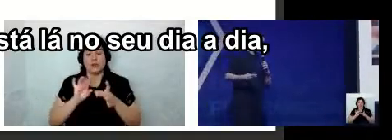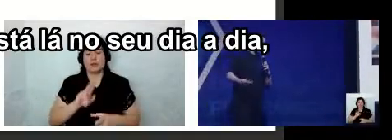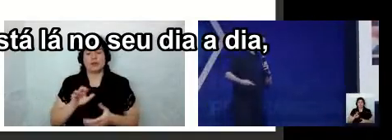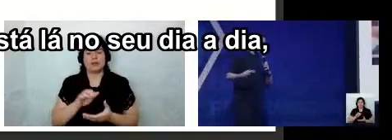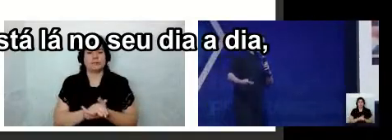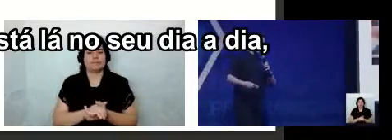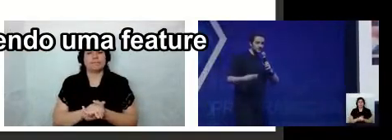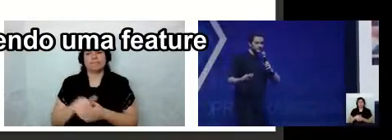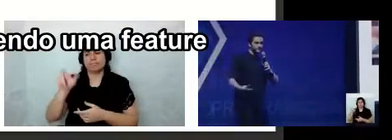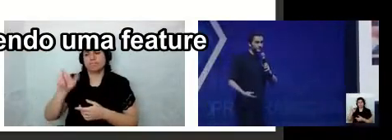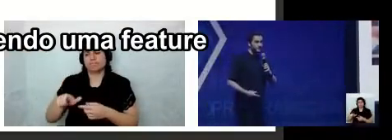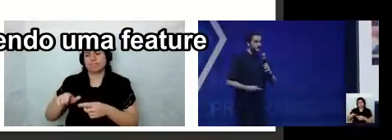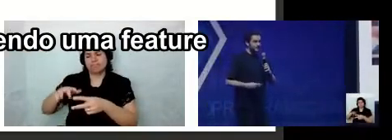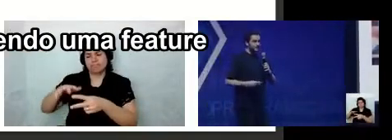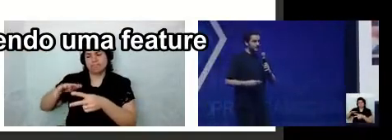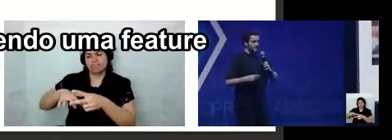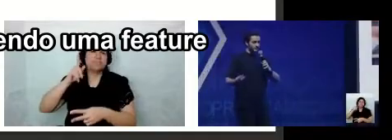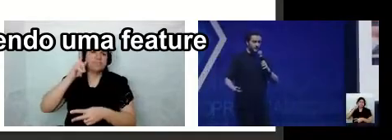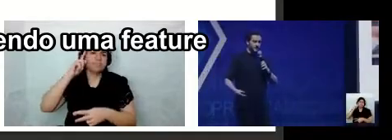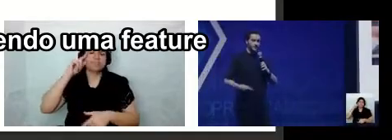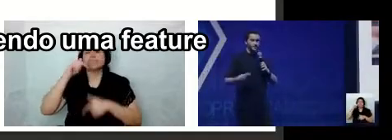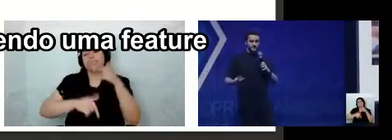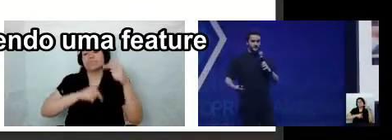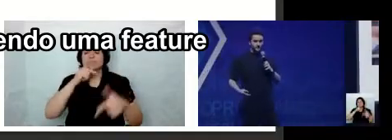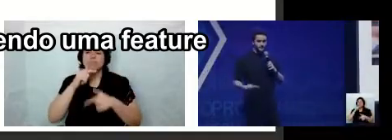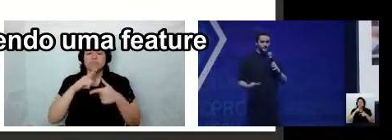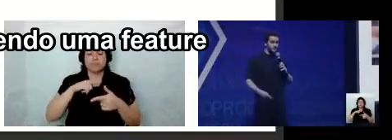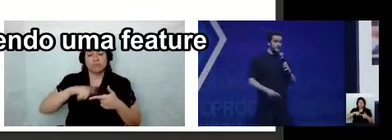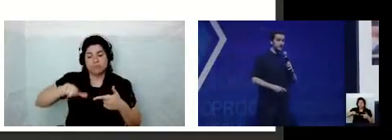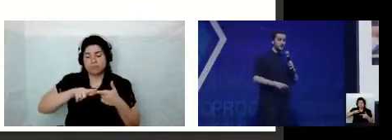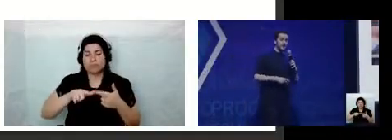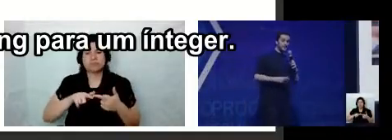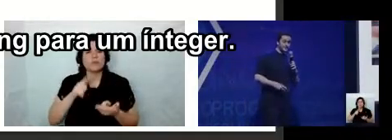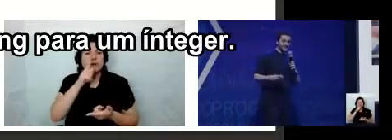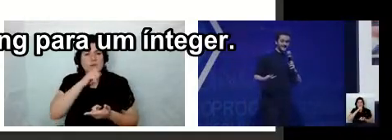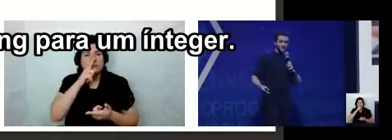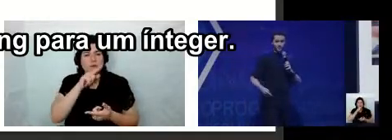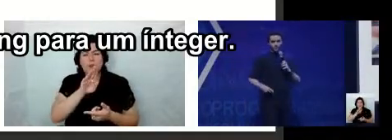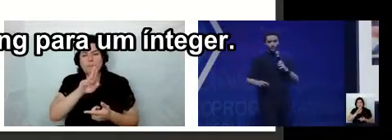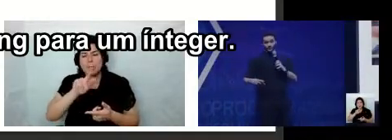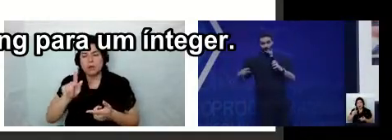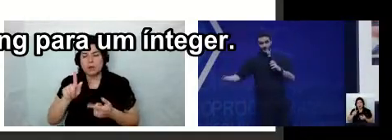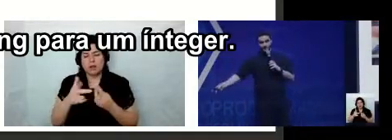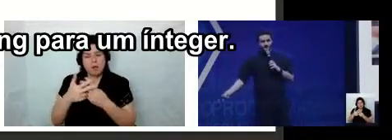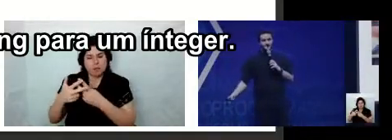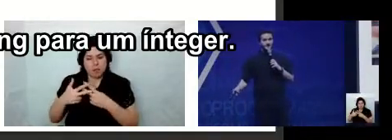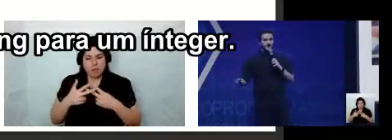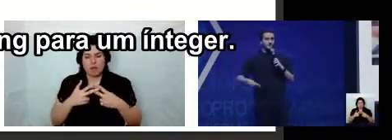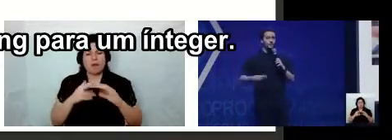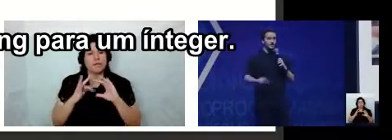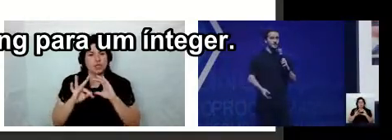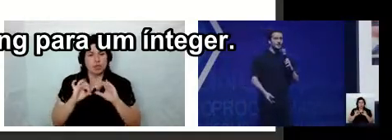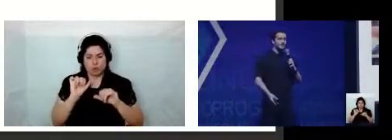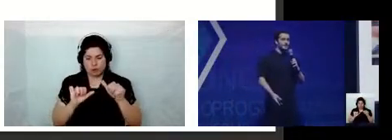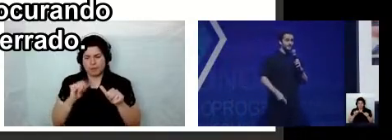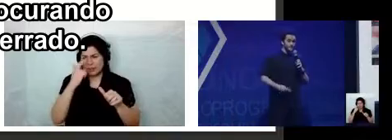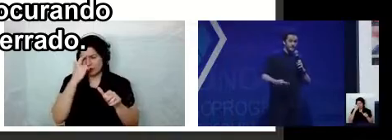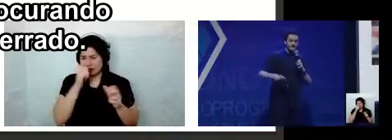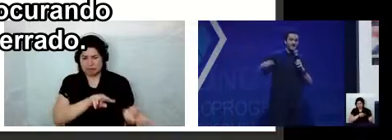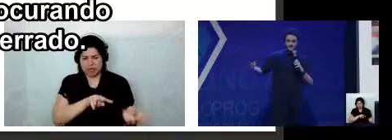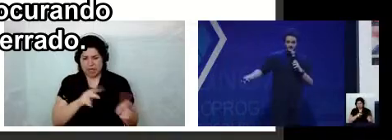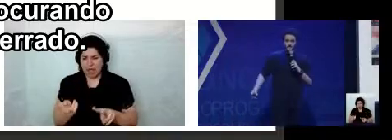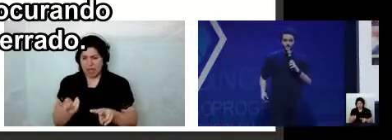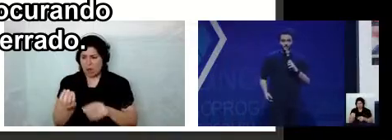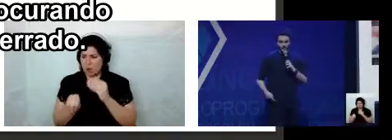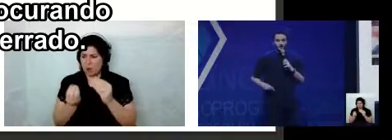você está lá no seu dia a dia, está resolvendo bug ou desenvolvendo uma feature, e você esqueceu como converte uma string para um integer. Você